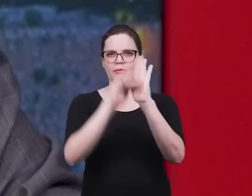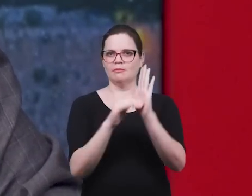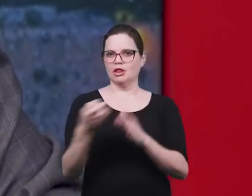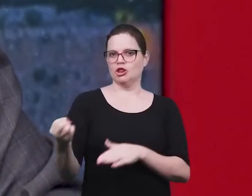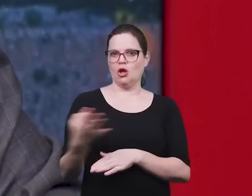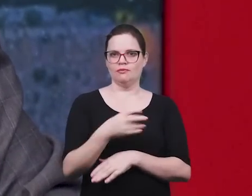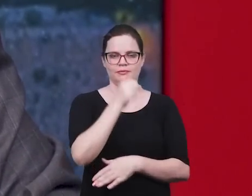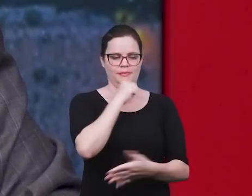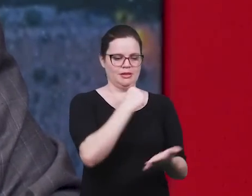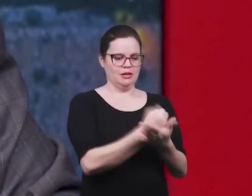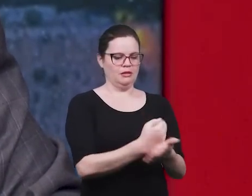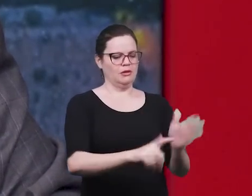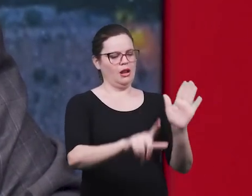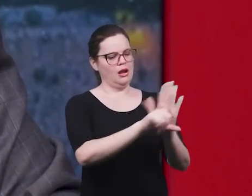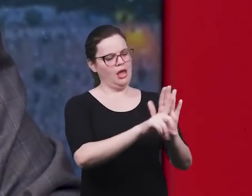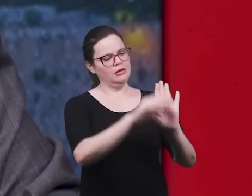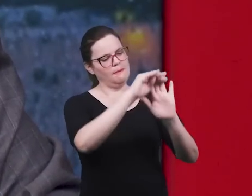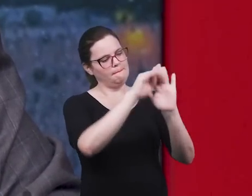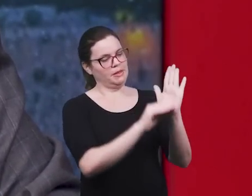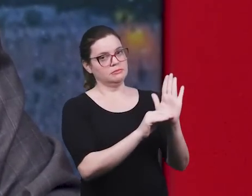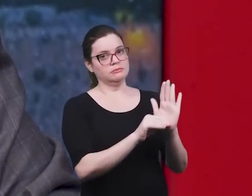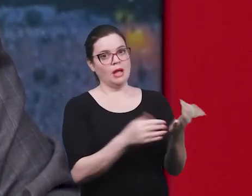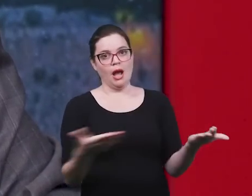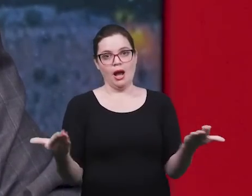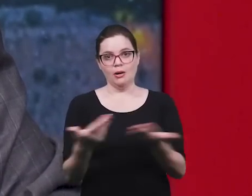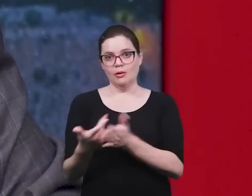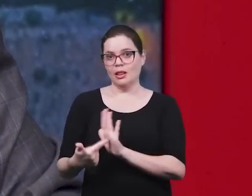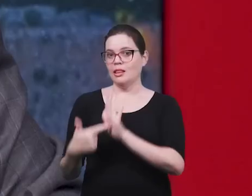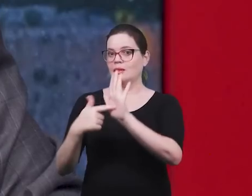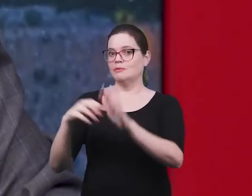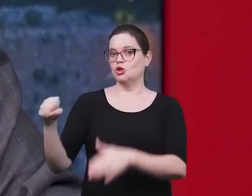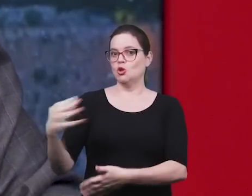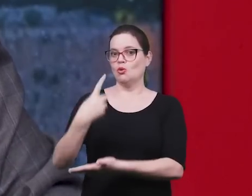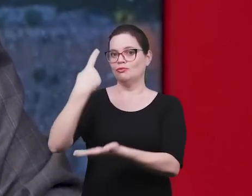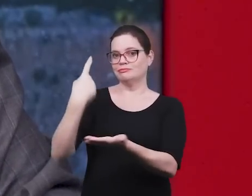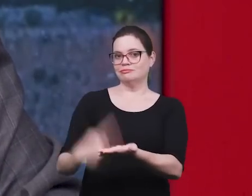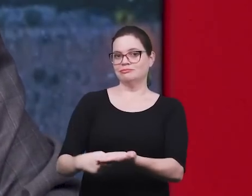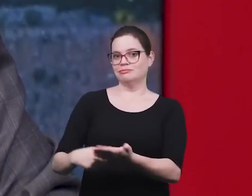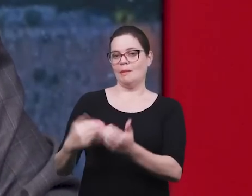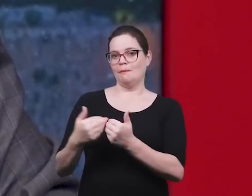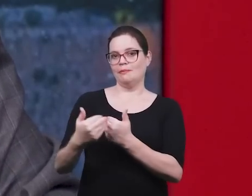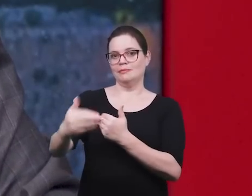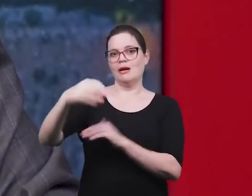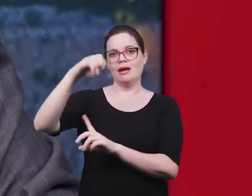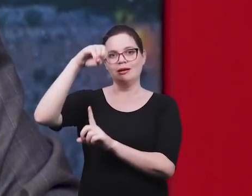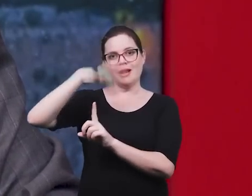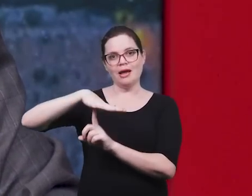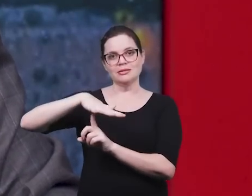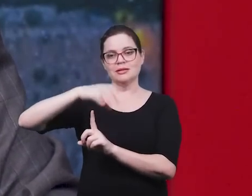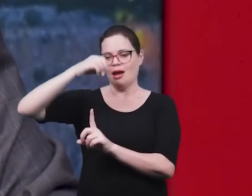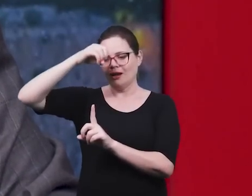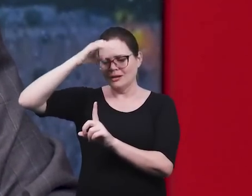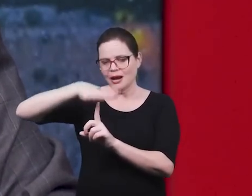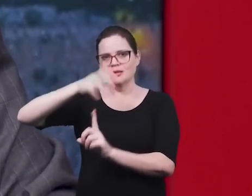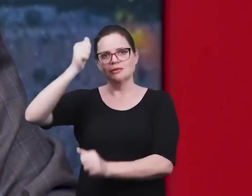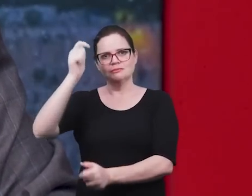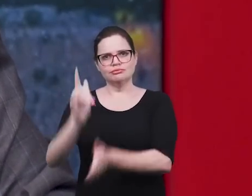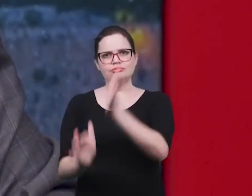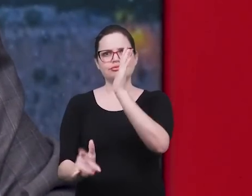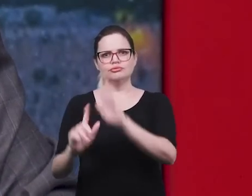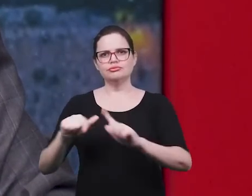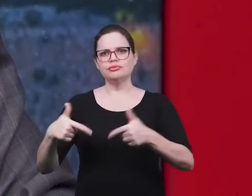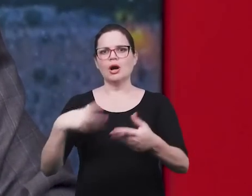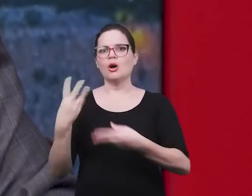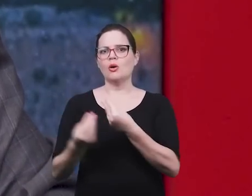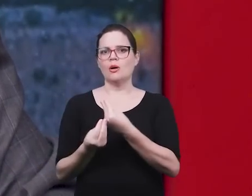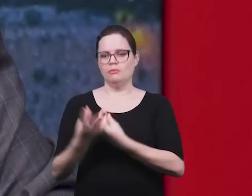Lá no passado era a lei. Agora ele estabelece um novo tempo, que era o período da graça, onde a graça ia ser